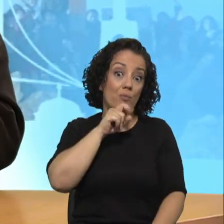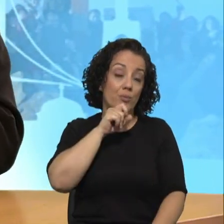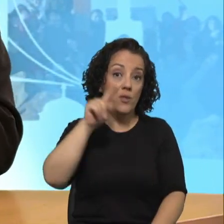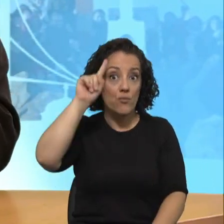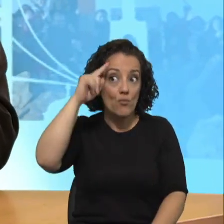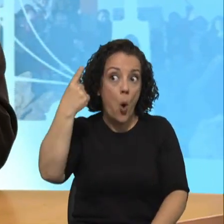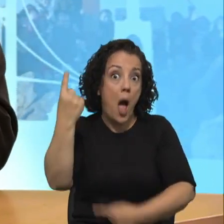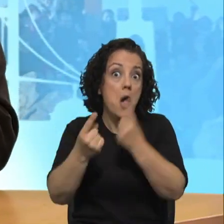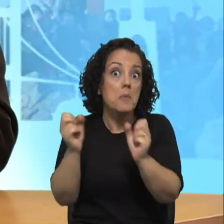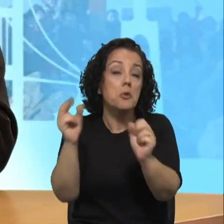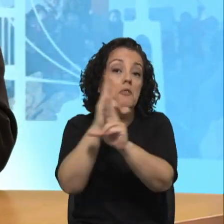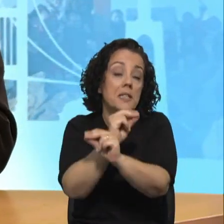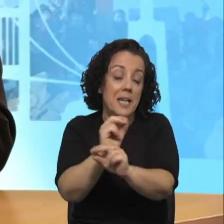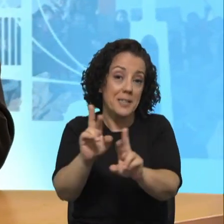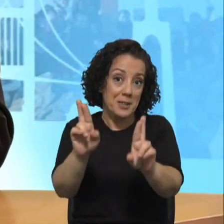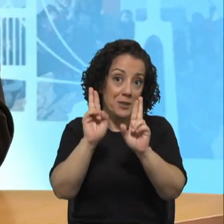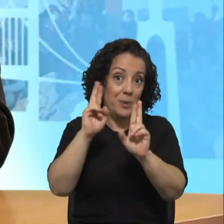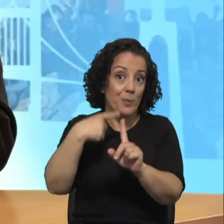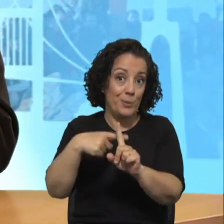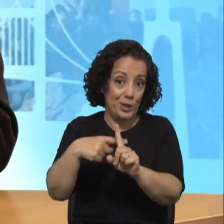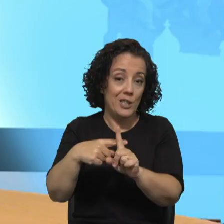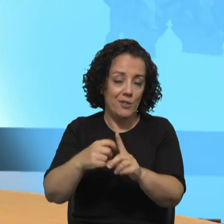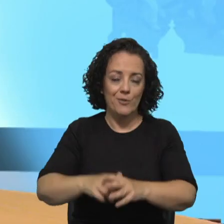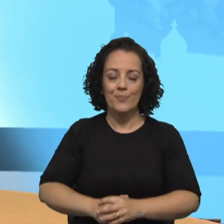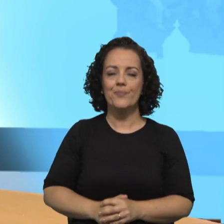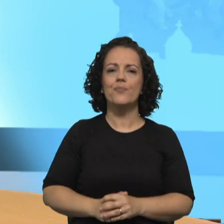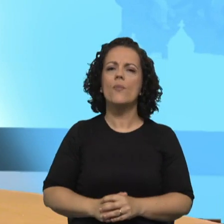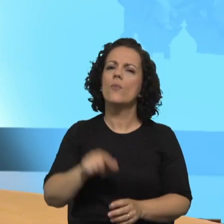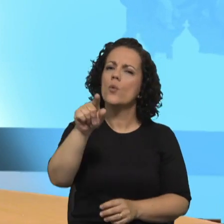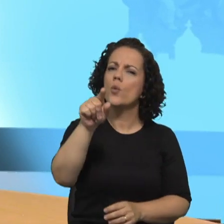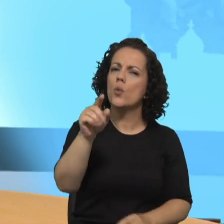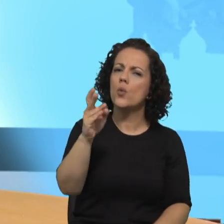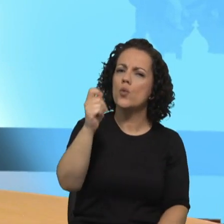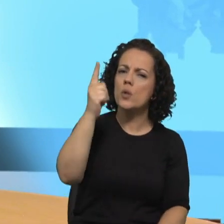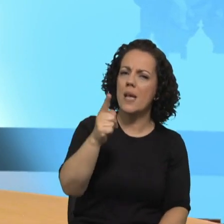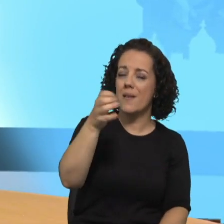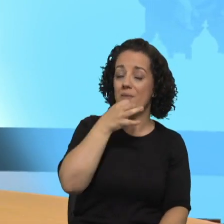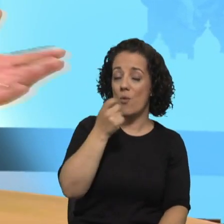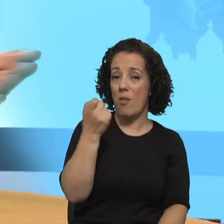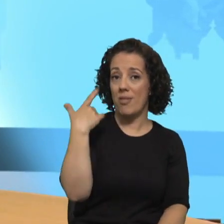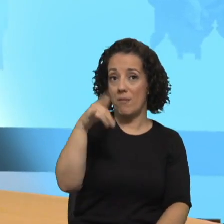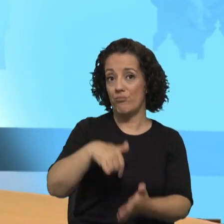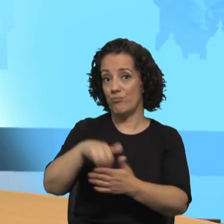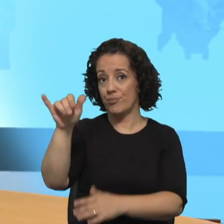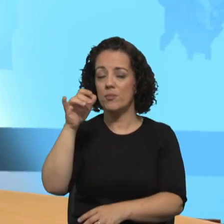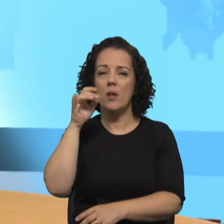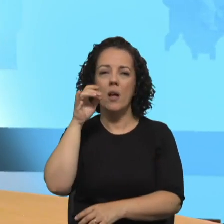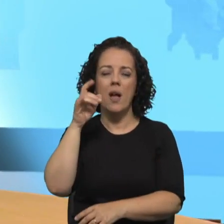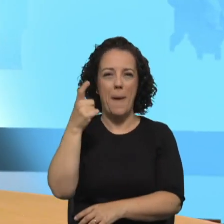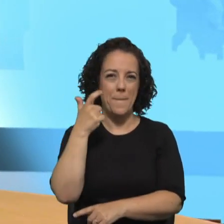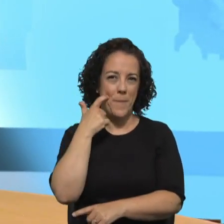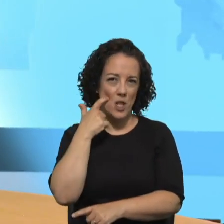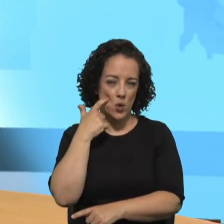novidades no terreno sobre essa matéria. Sempre positivas. Falavas já, Pedro Frazão, dessa visita à Ucrânia, na Páscoa, não é?